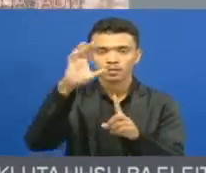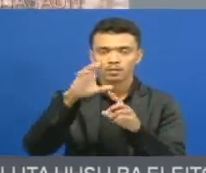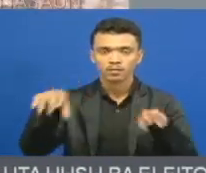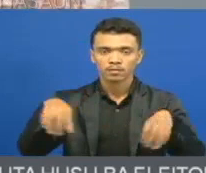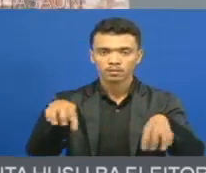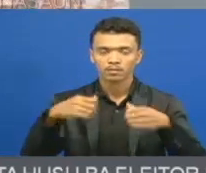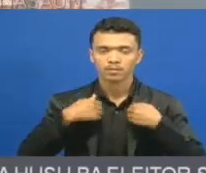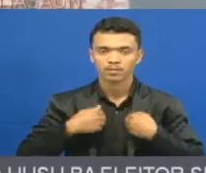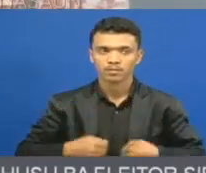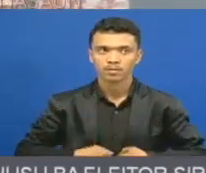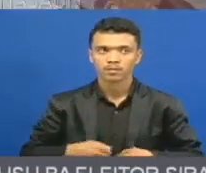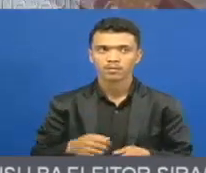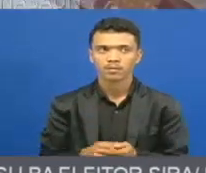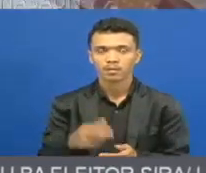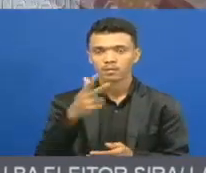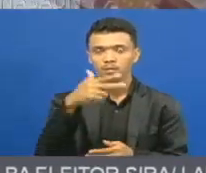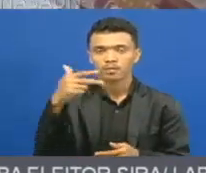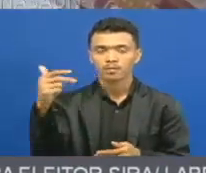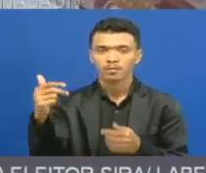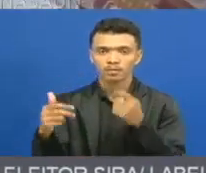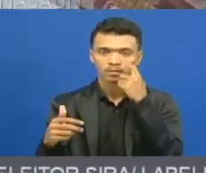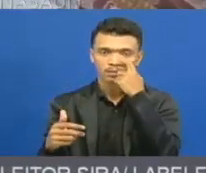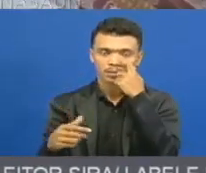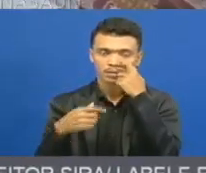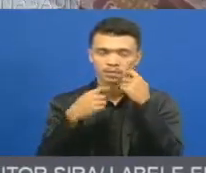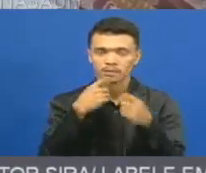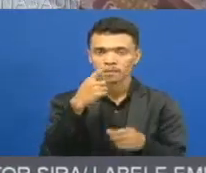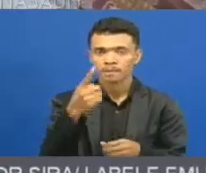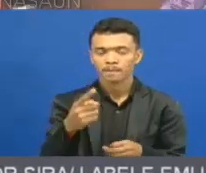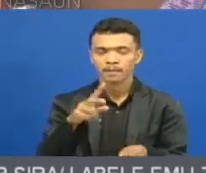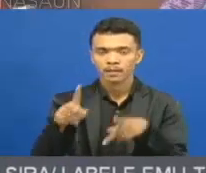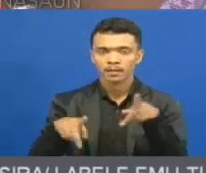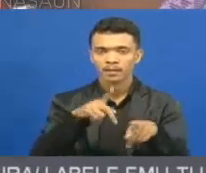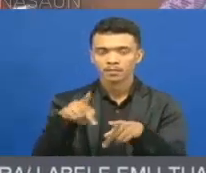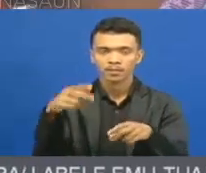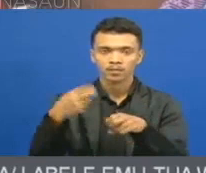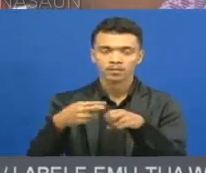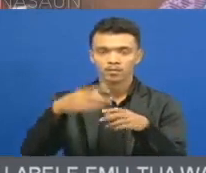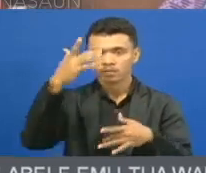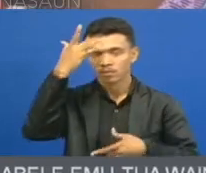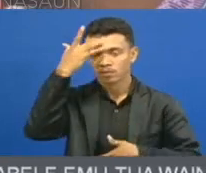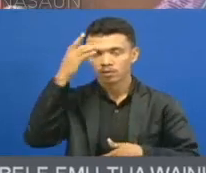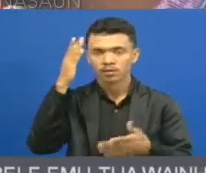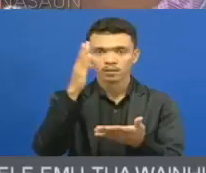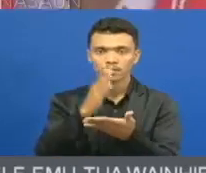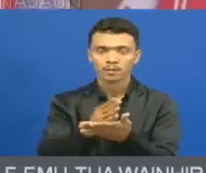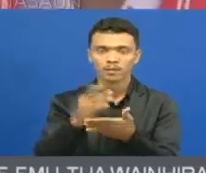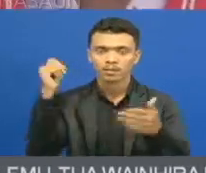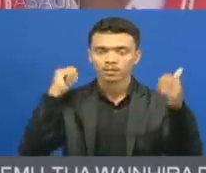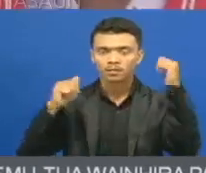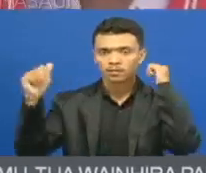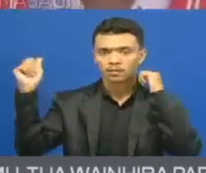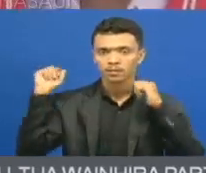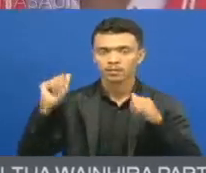Timor Tengah Utara, Robert Seunfin ateten. Sidadaun nebe sofre moras hadait se suspende ni atividade.